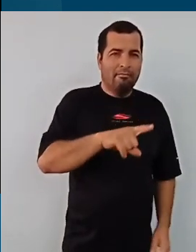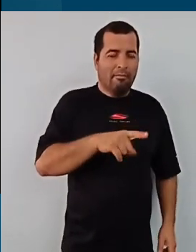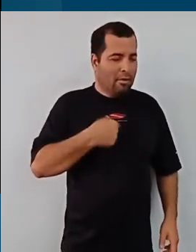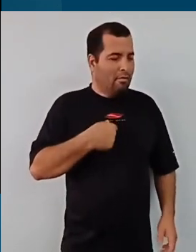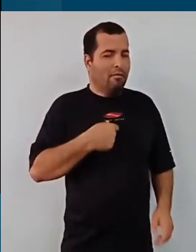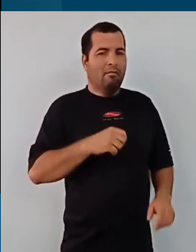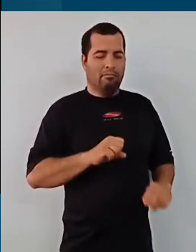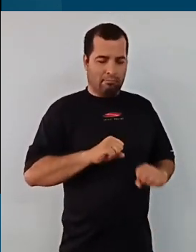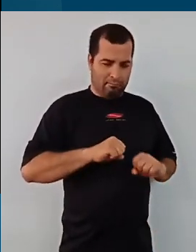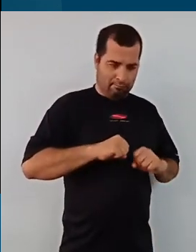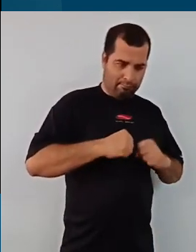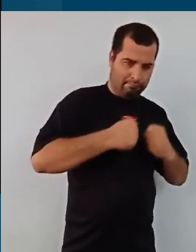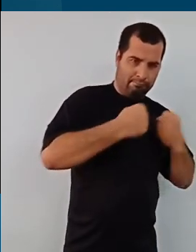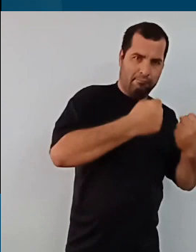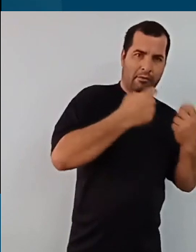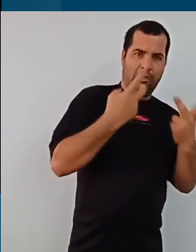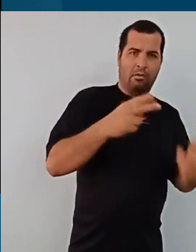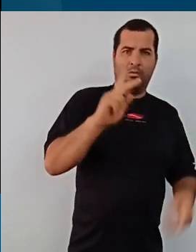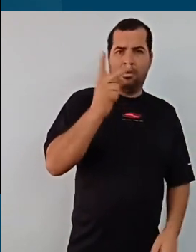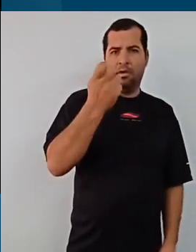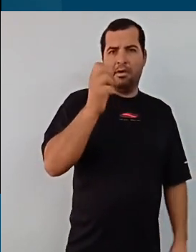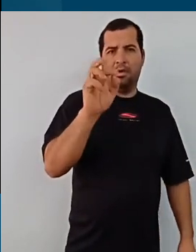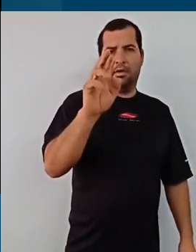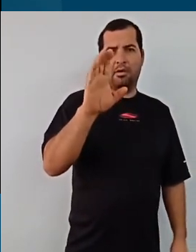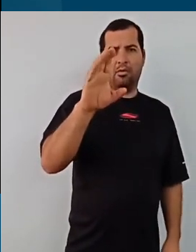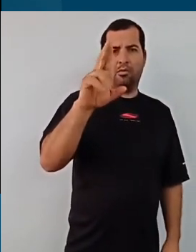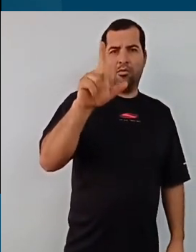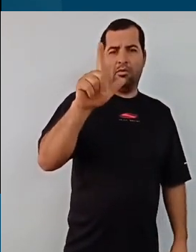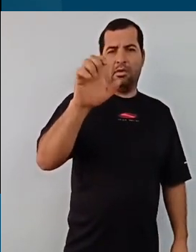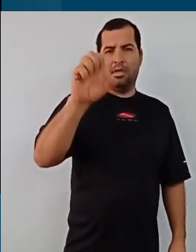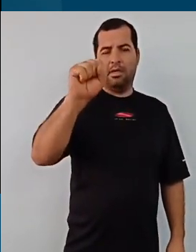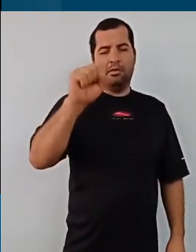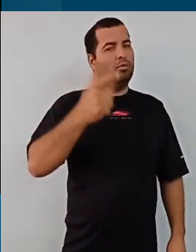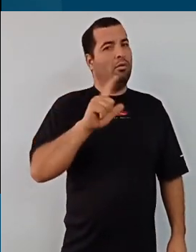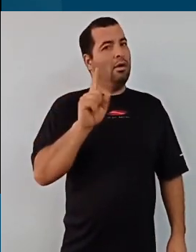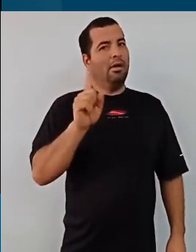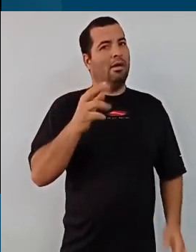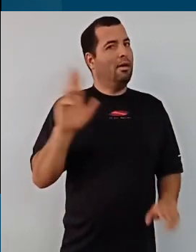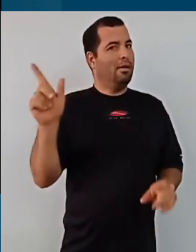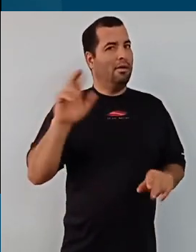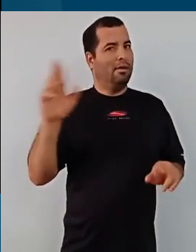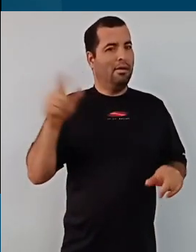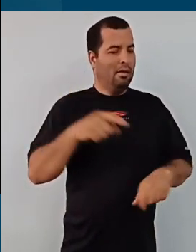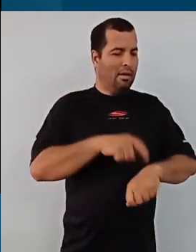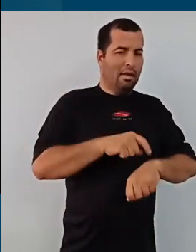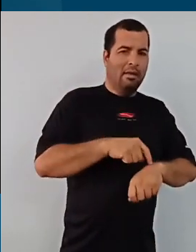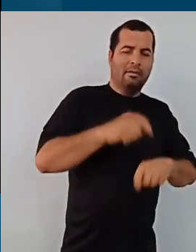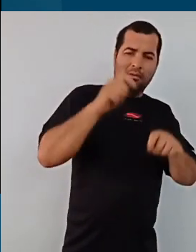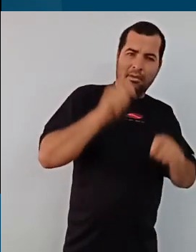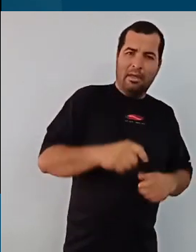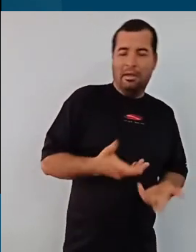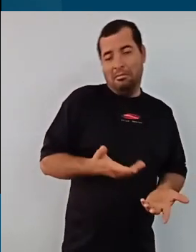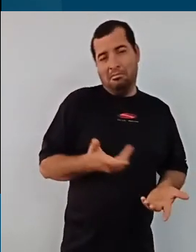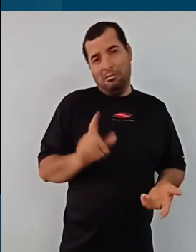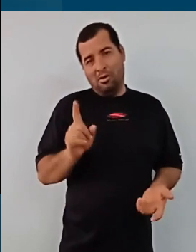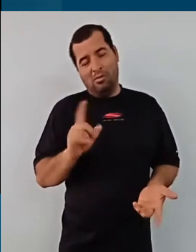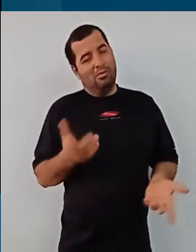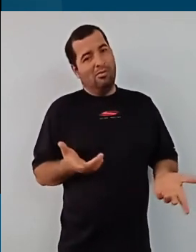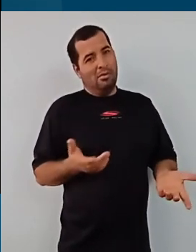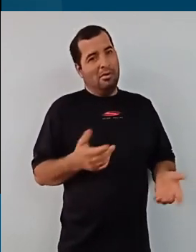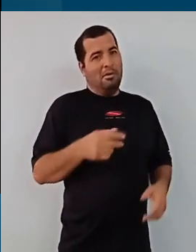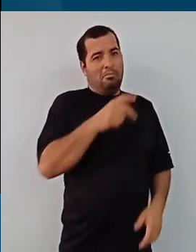um esforço hercúleo, demorado, por um tempo que não existe. Chega a hora que o professor